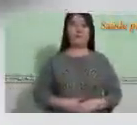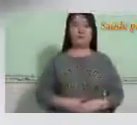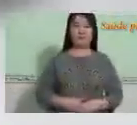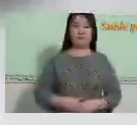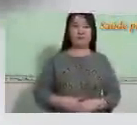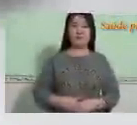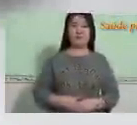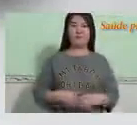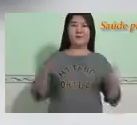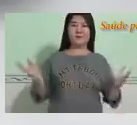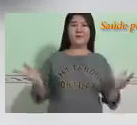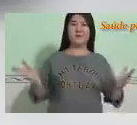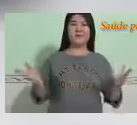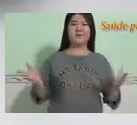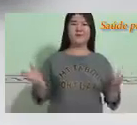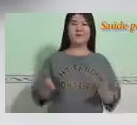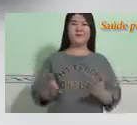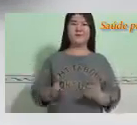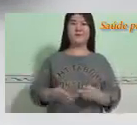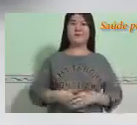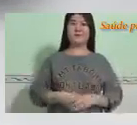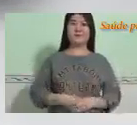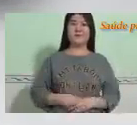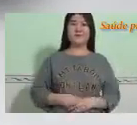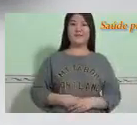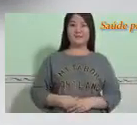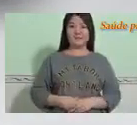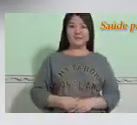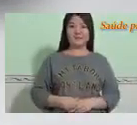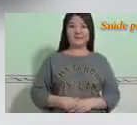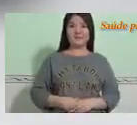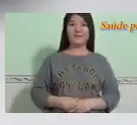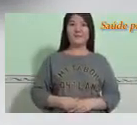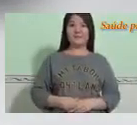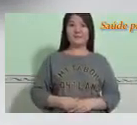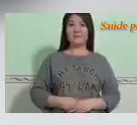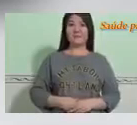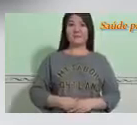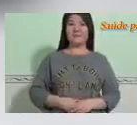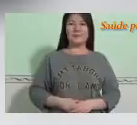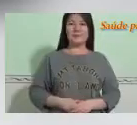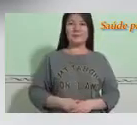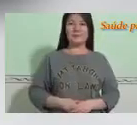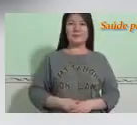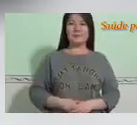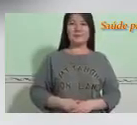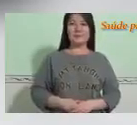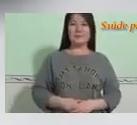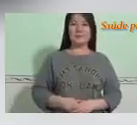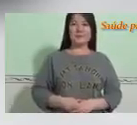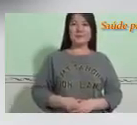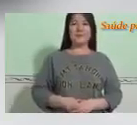Além disso, vírgula, a alimentação é importante para fornecer os nutrientes que ela precisa para crescer saudável, vírgula, mas